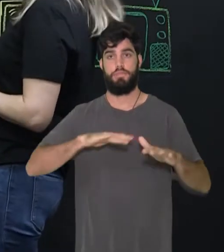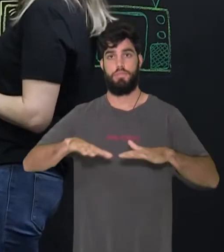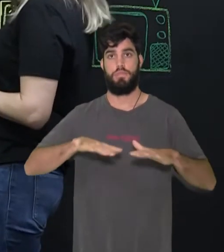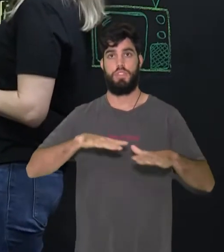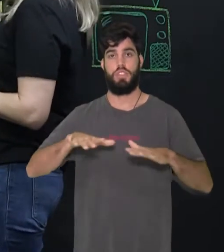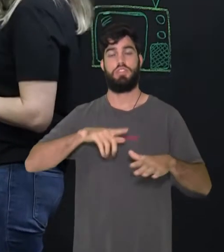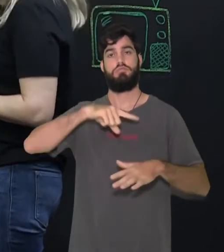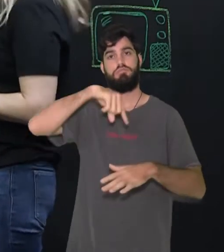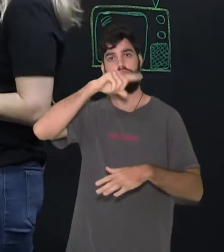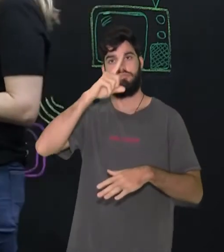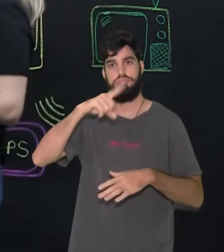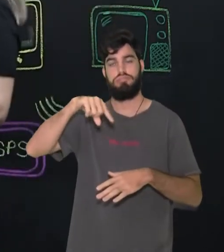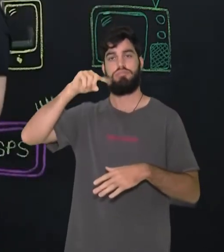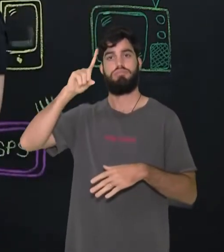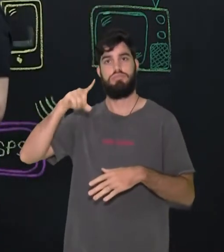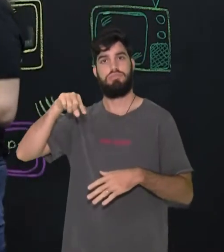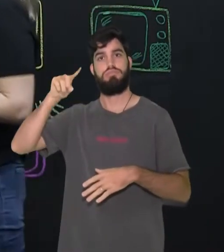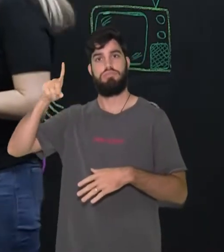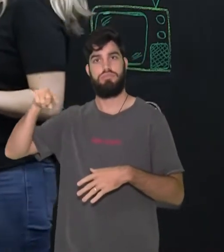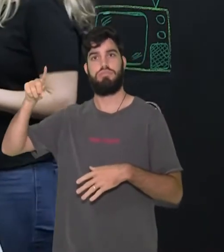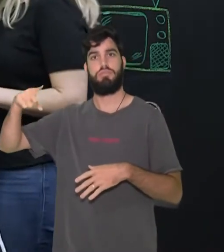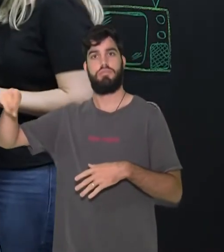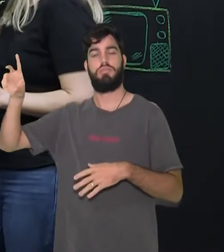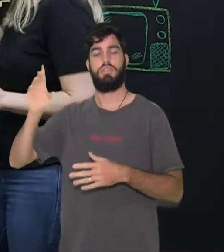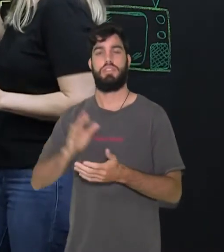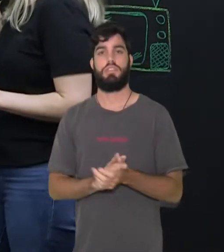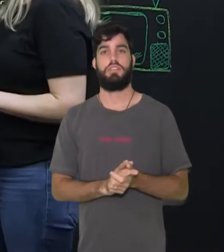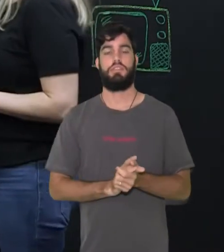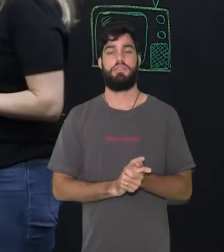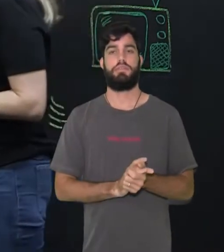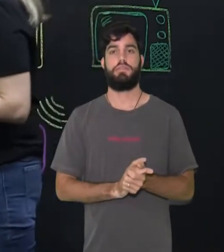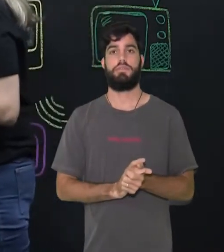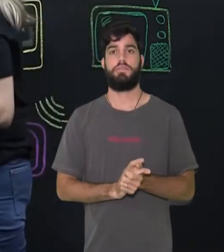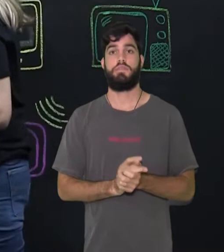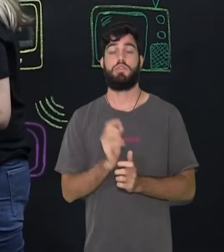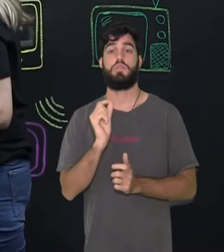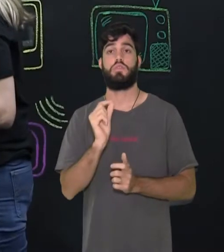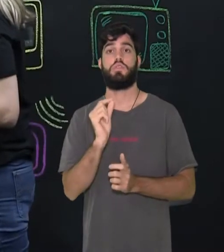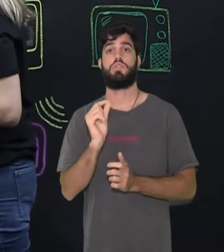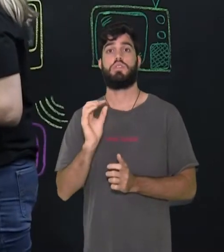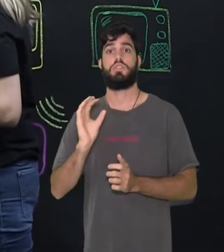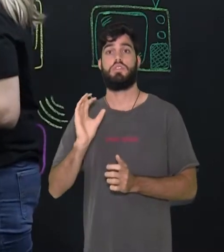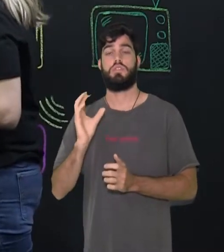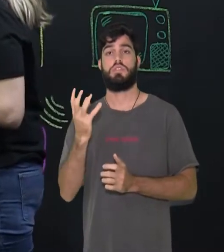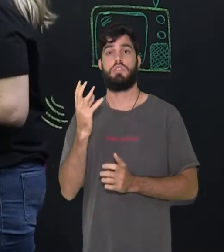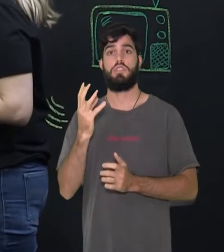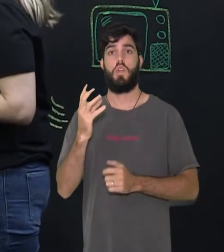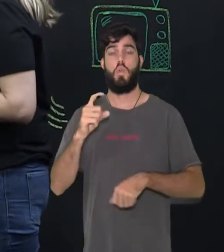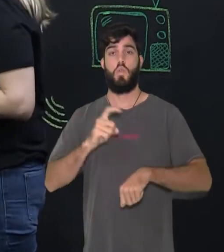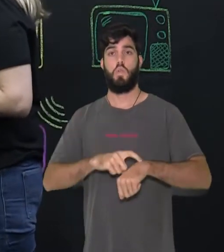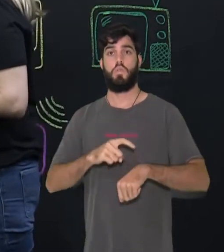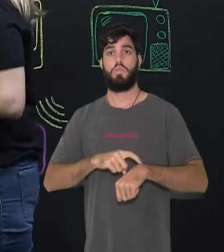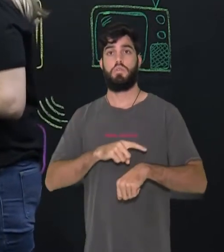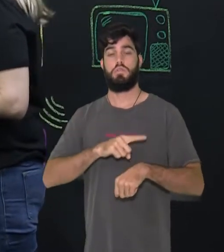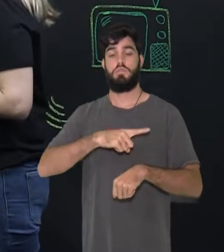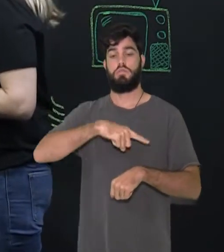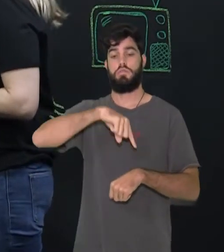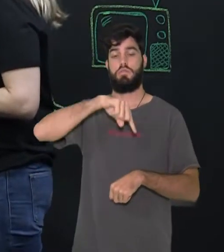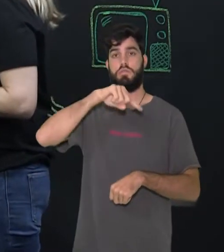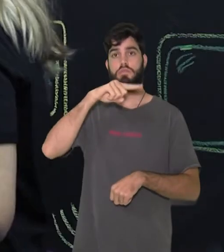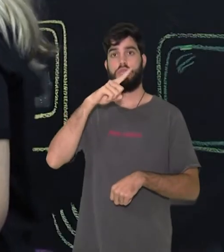repetindo várias vezes. Essa ondinha, esse movimento que acontece aqui, o tempo que ela demora para fazer